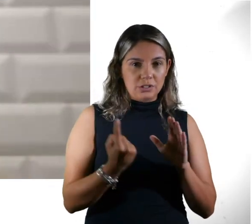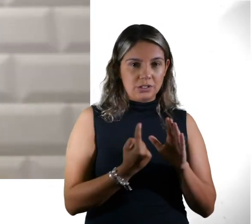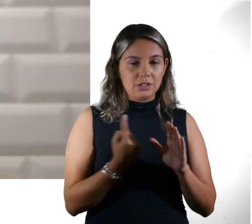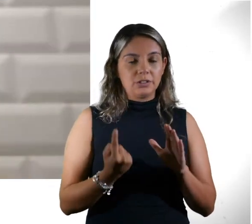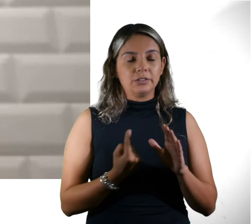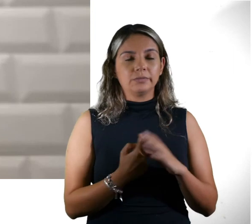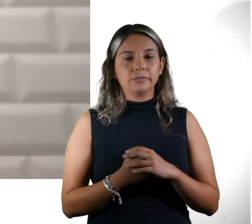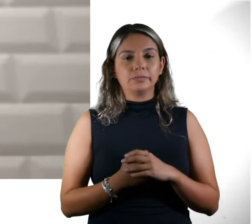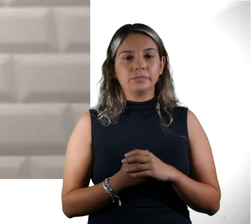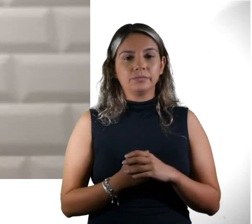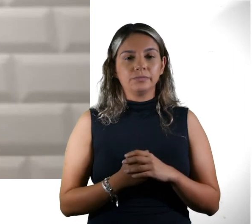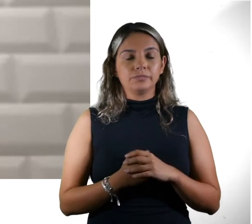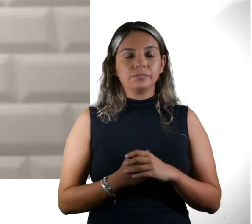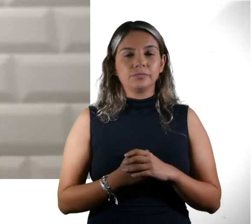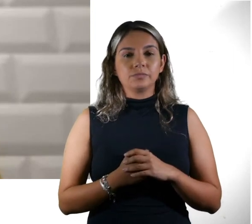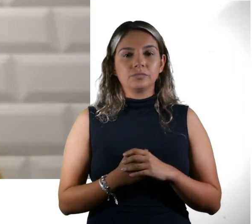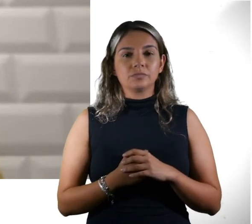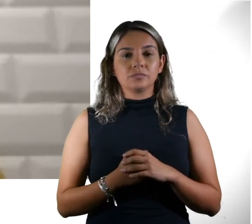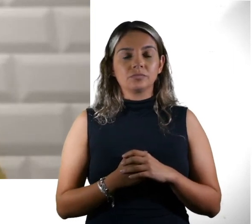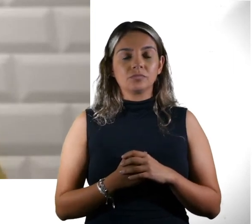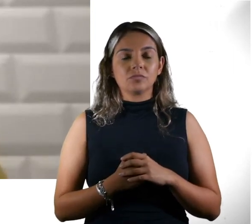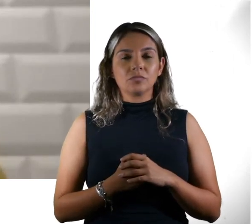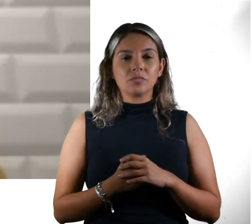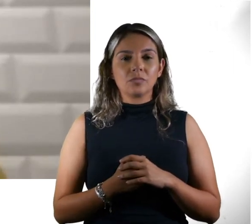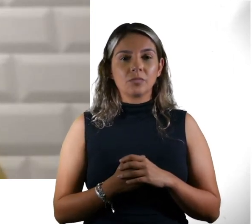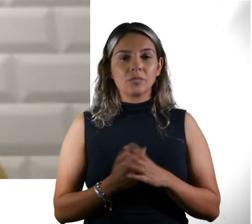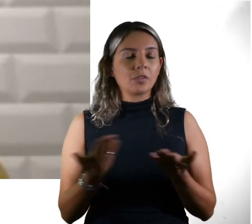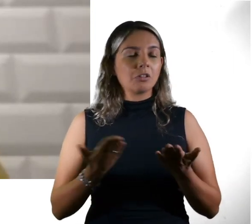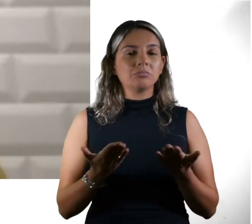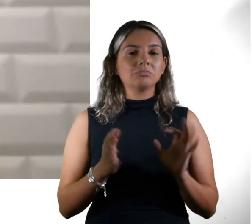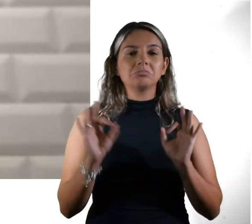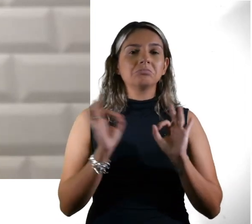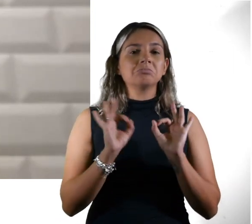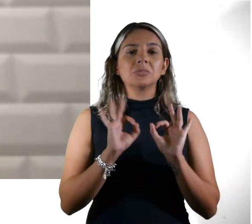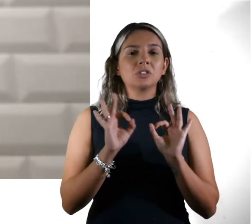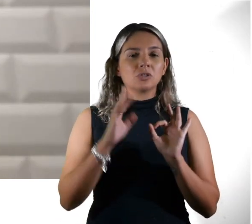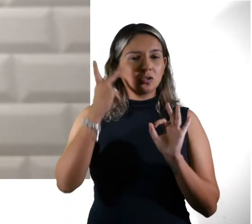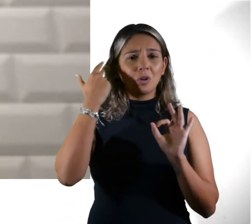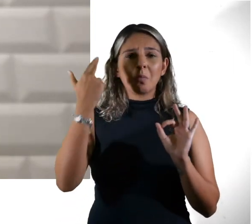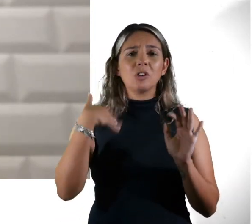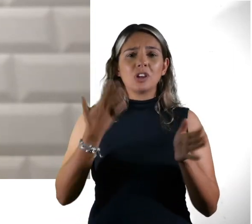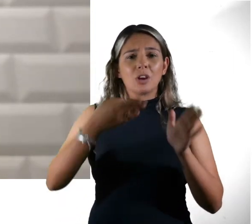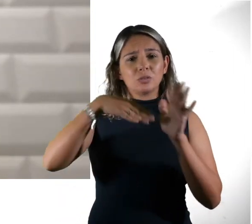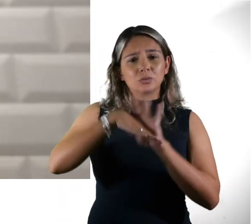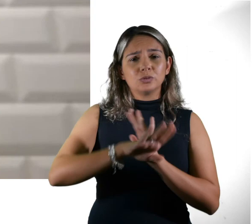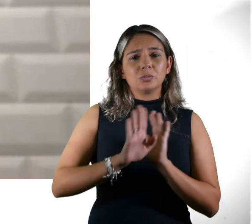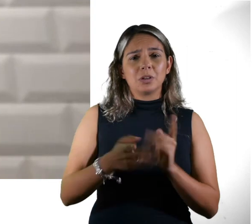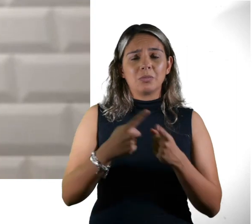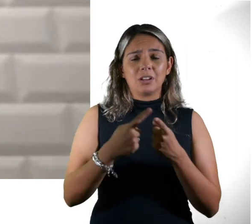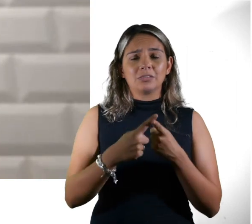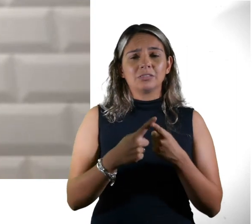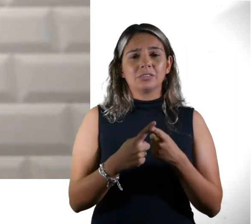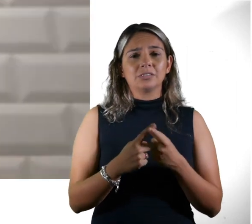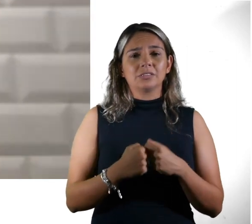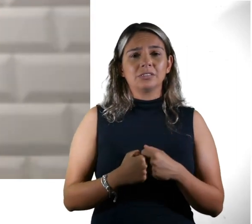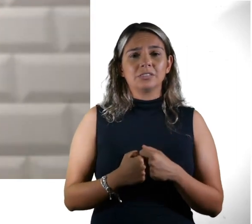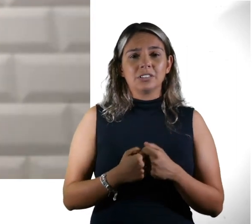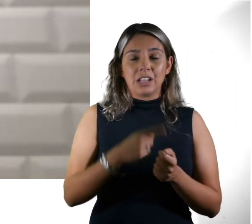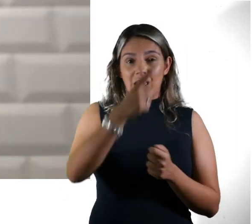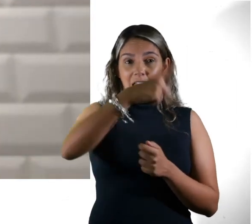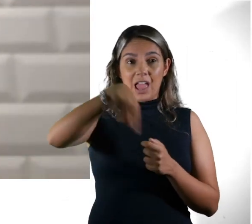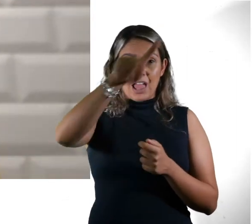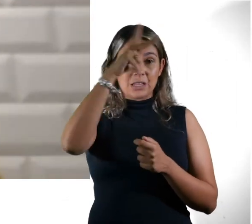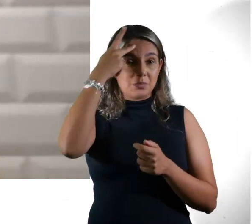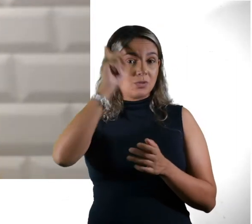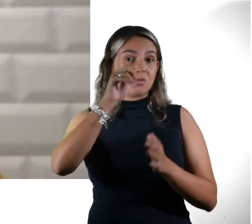primeiro confinamento eu estava isolado. Agora não foi nada para mim não foi tão estranho, acho que foi mais estranho para a maioria das